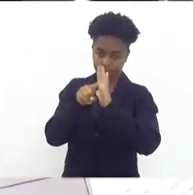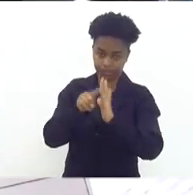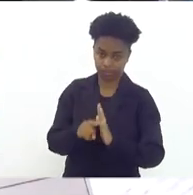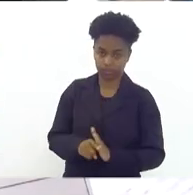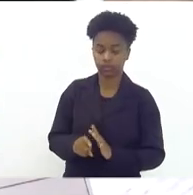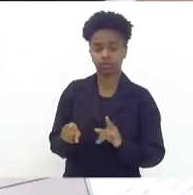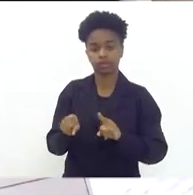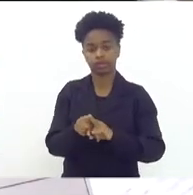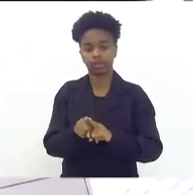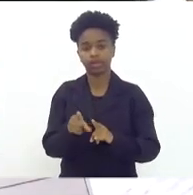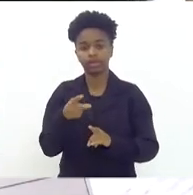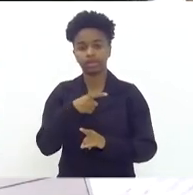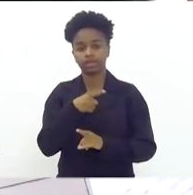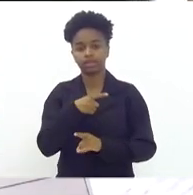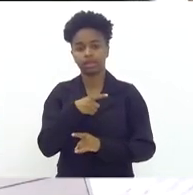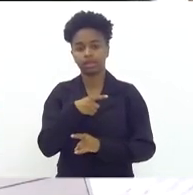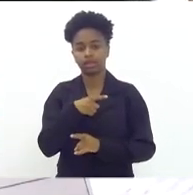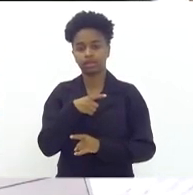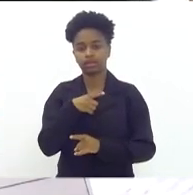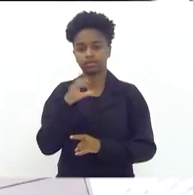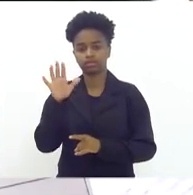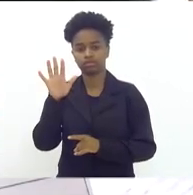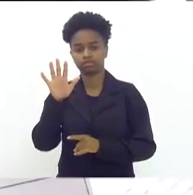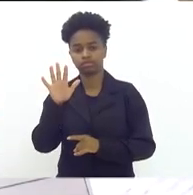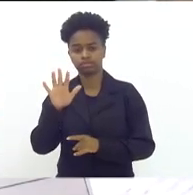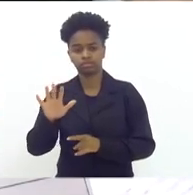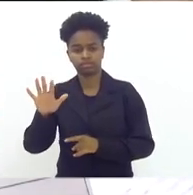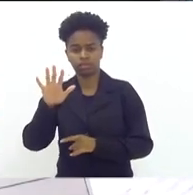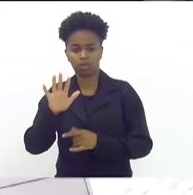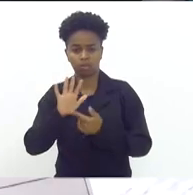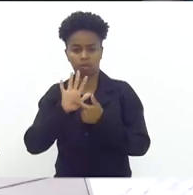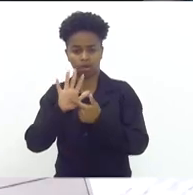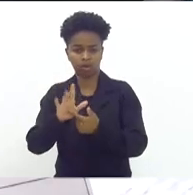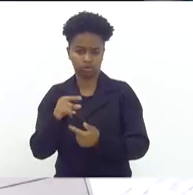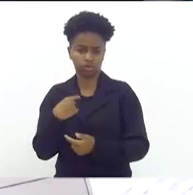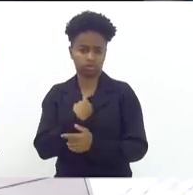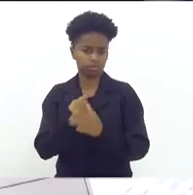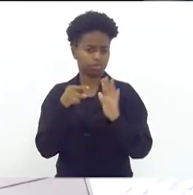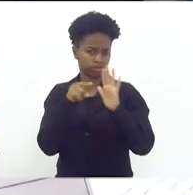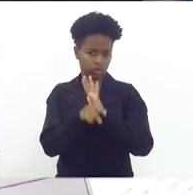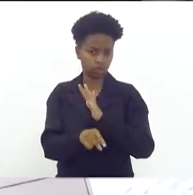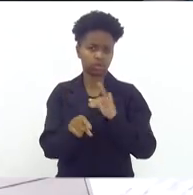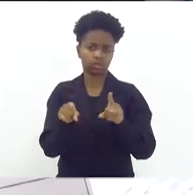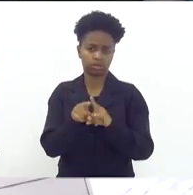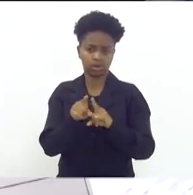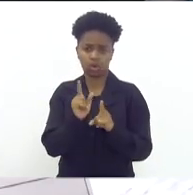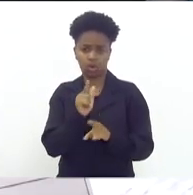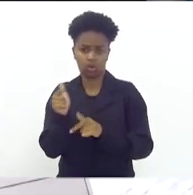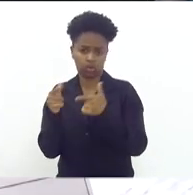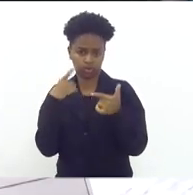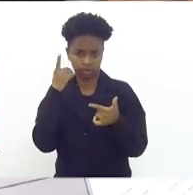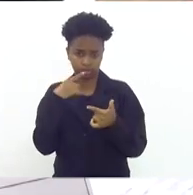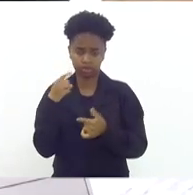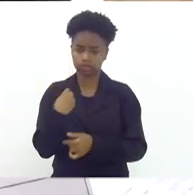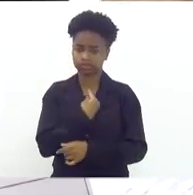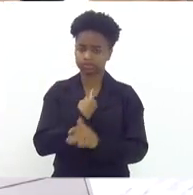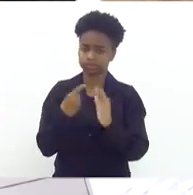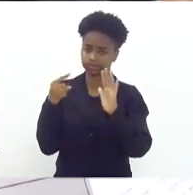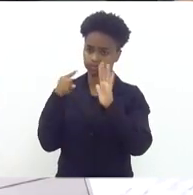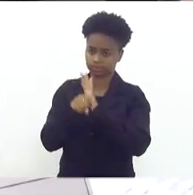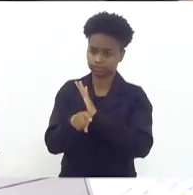que há uma mancha e a gente foi bem claro na na no questionamento Deputado brasão presente Deputado Val o seguinte sentido